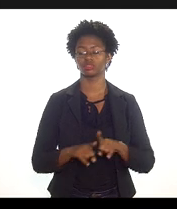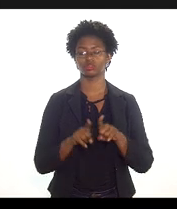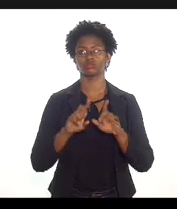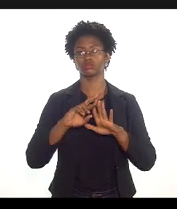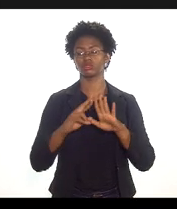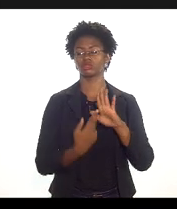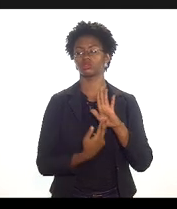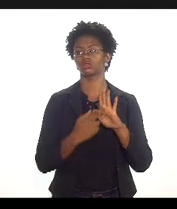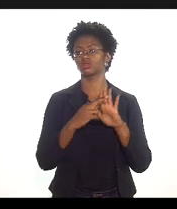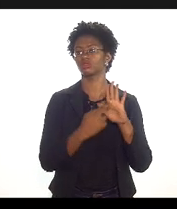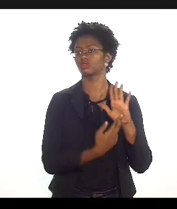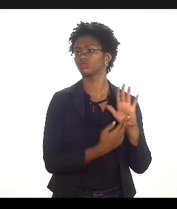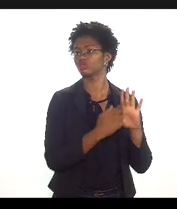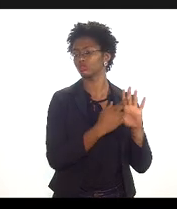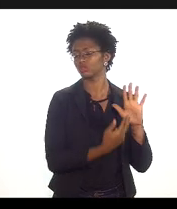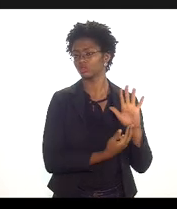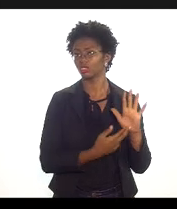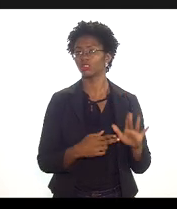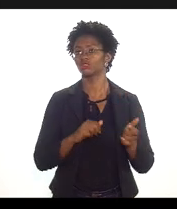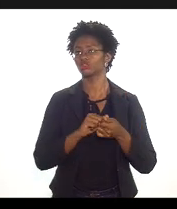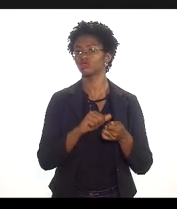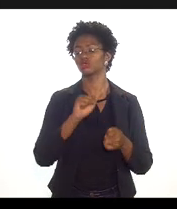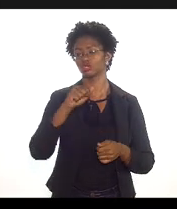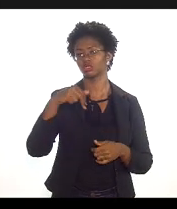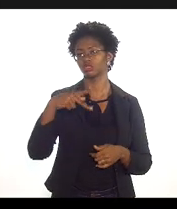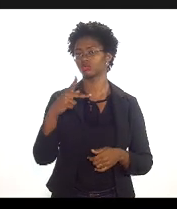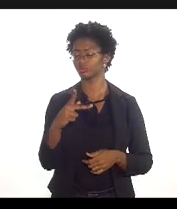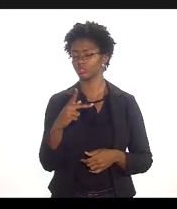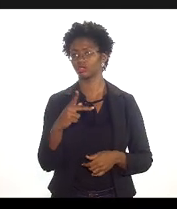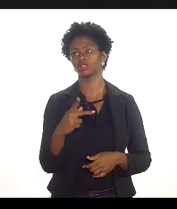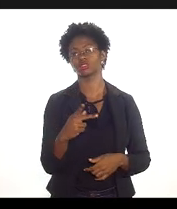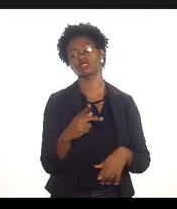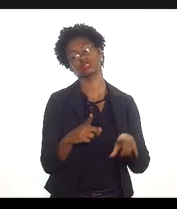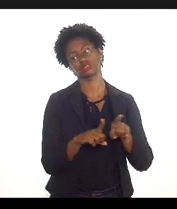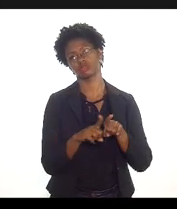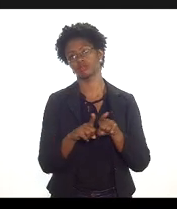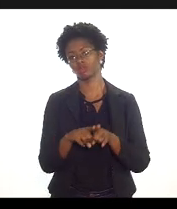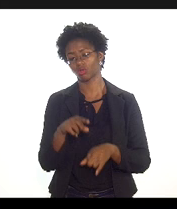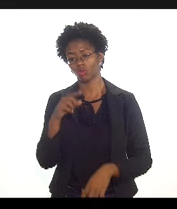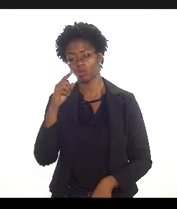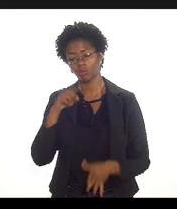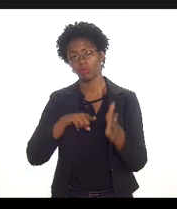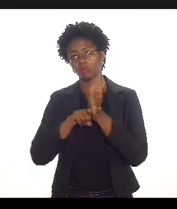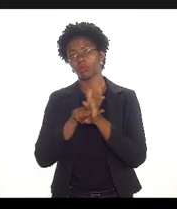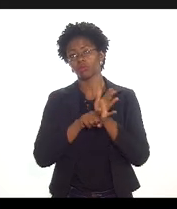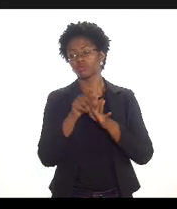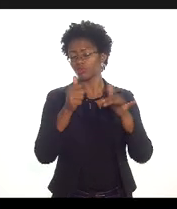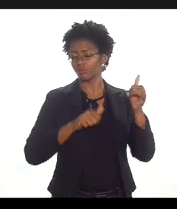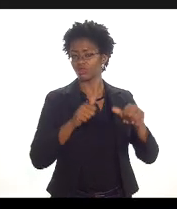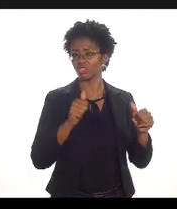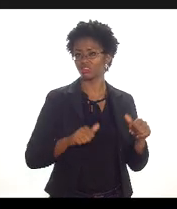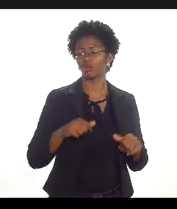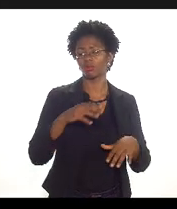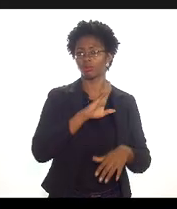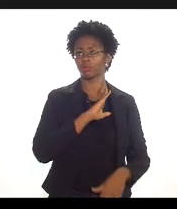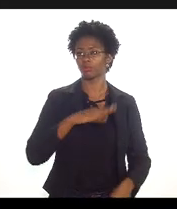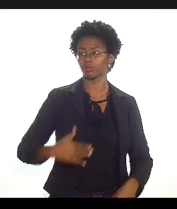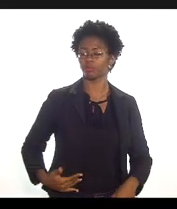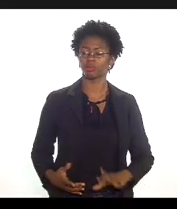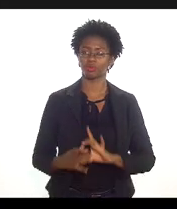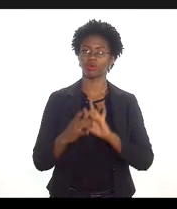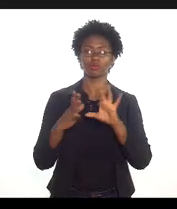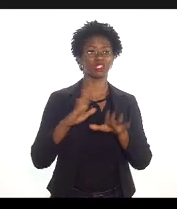reguladas pela ANP, com direito à consulta pública, à audiência pública. Então, não é nada